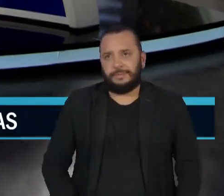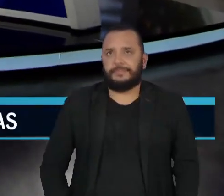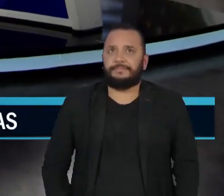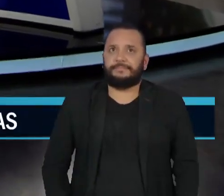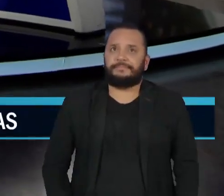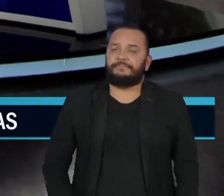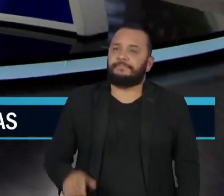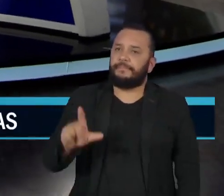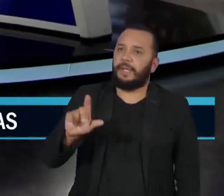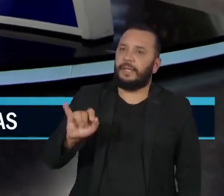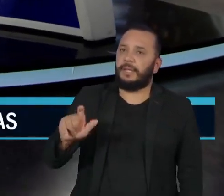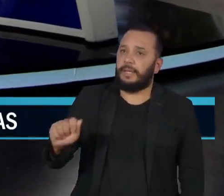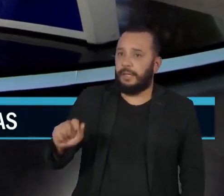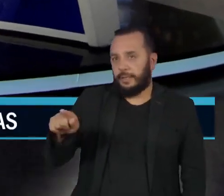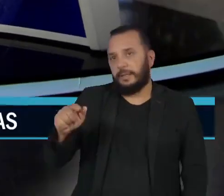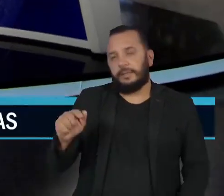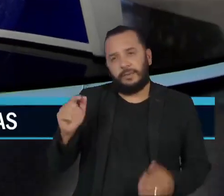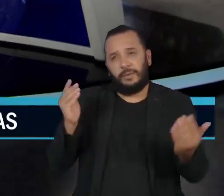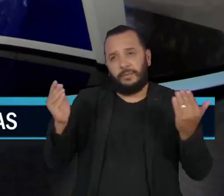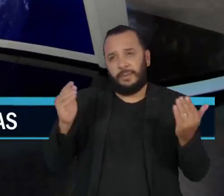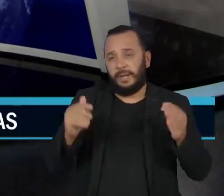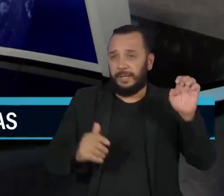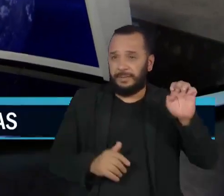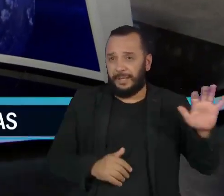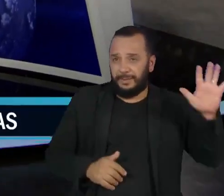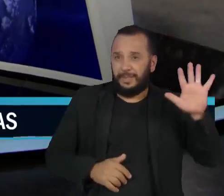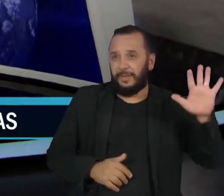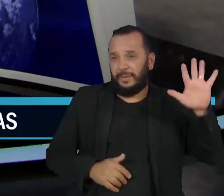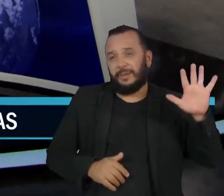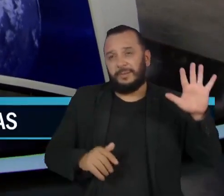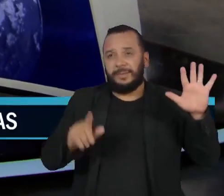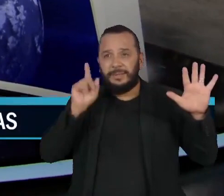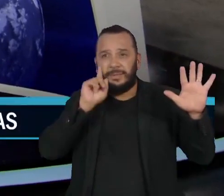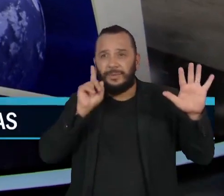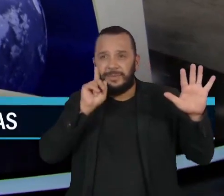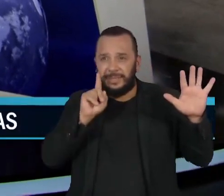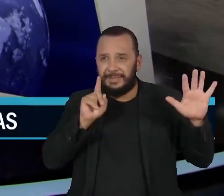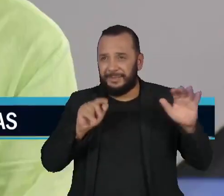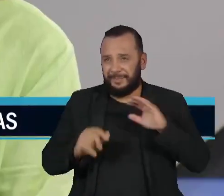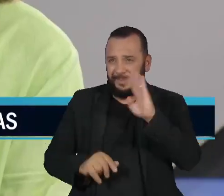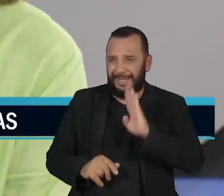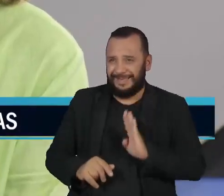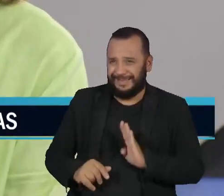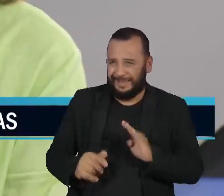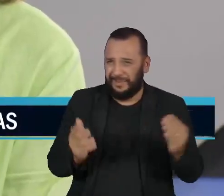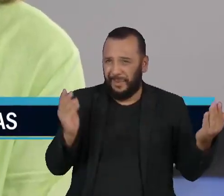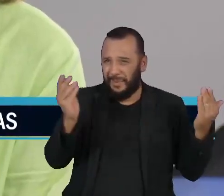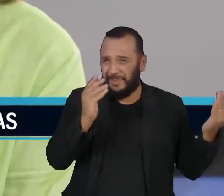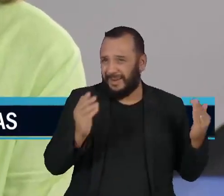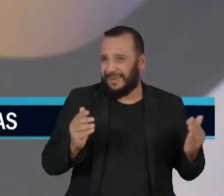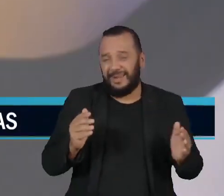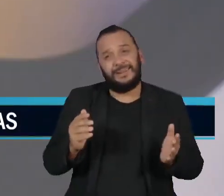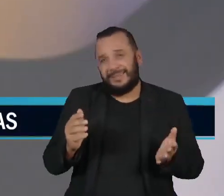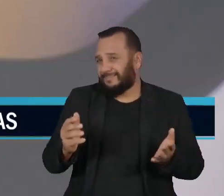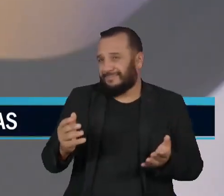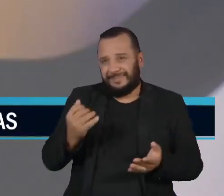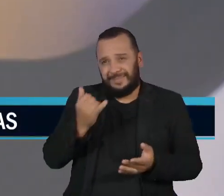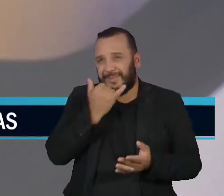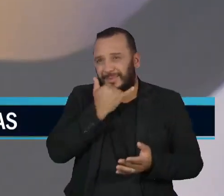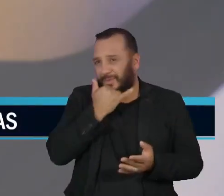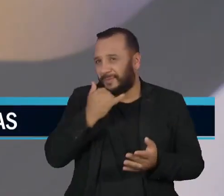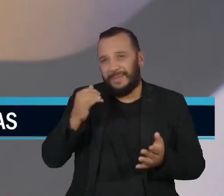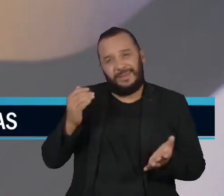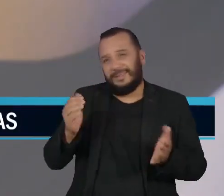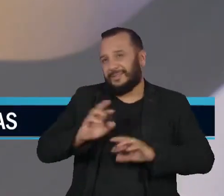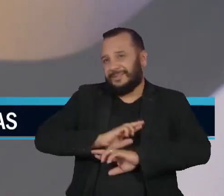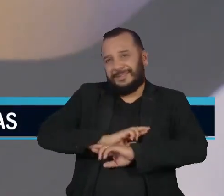Li, há como comparar Estados Unidos, Europa e Brasil? Não são realidades completamente diferentes? Sim, são realidades